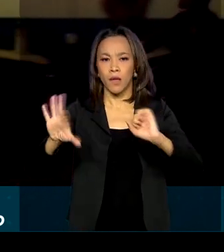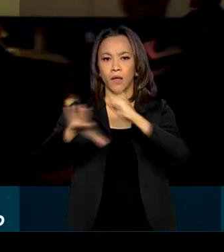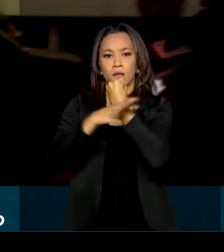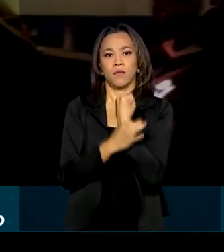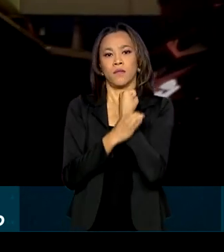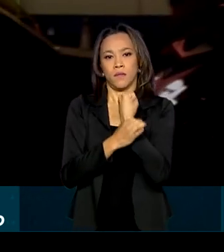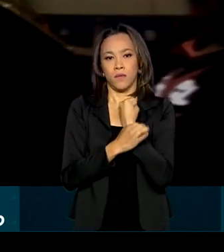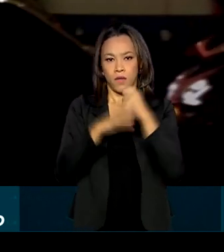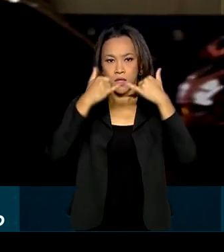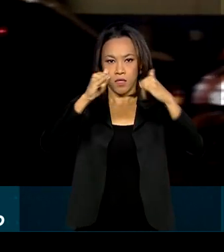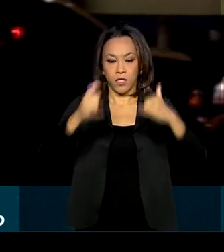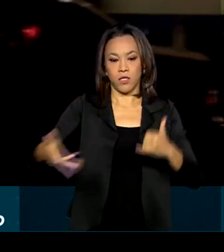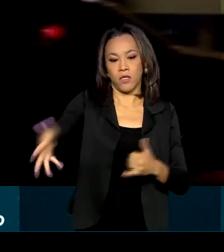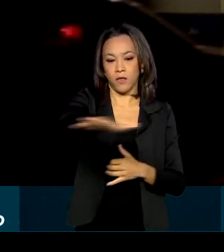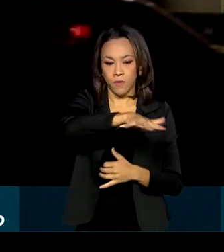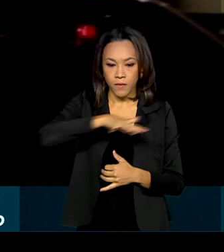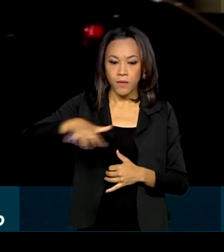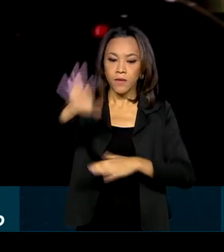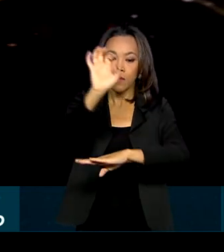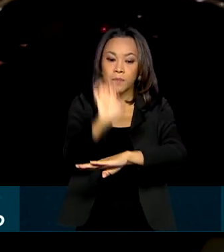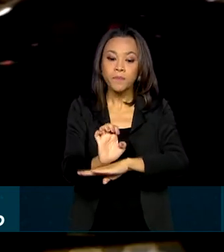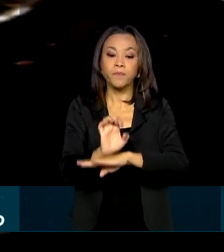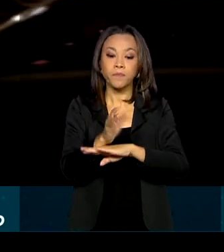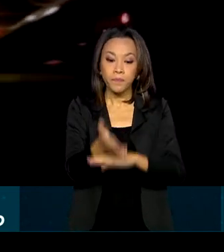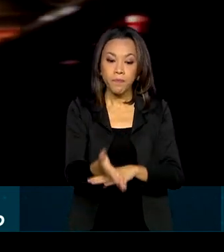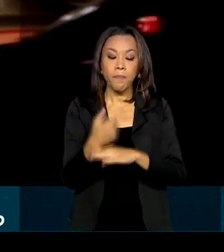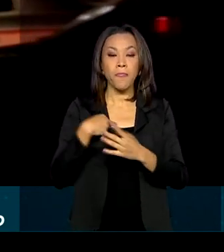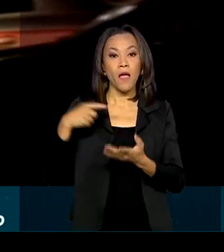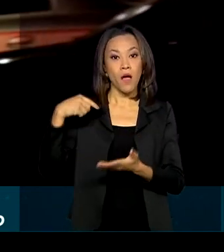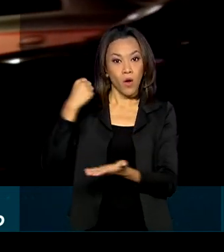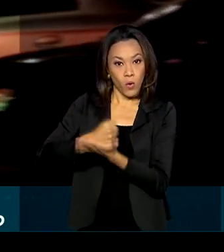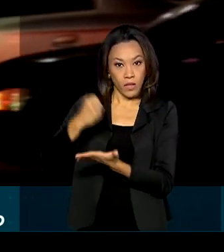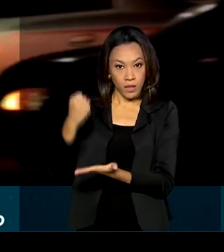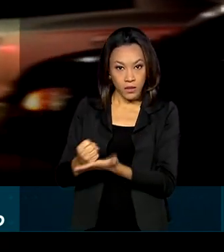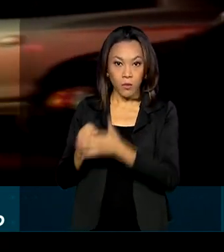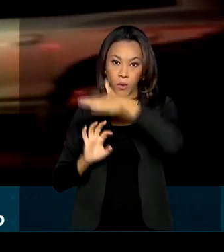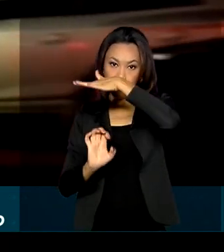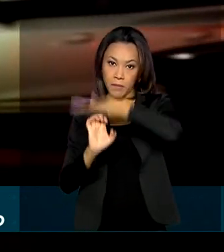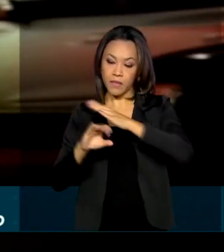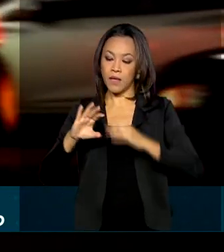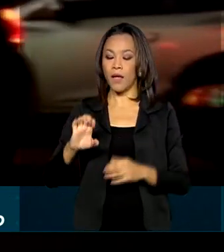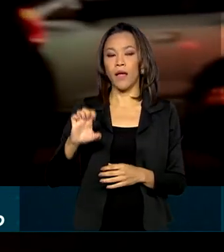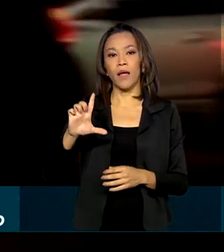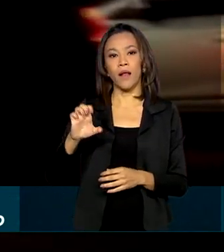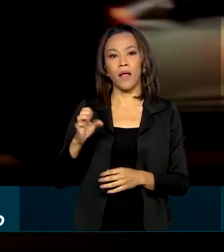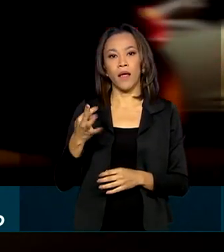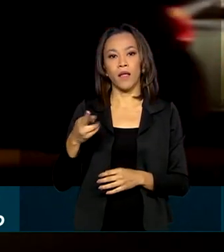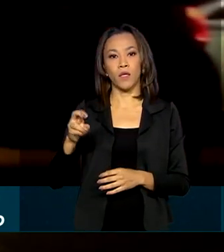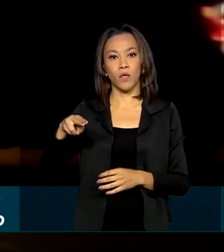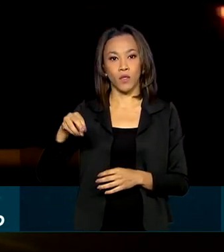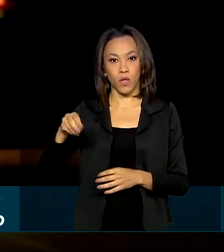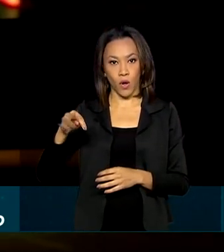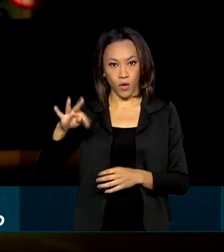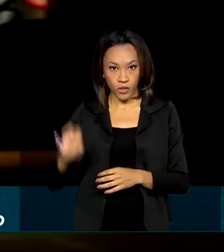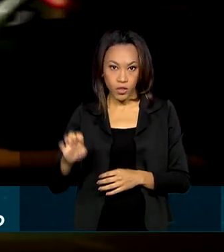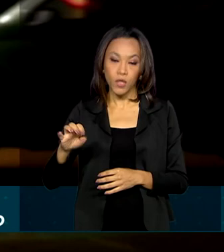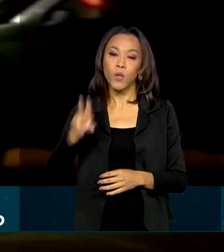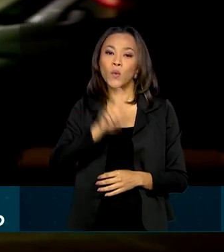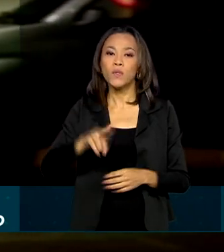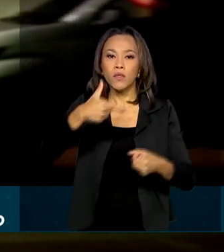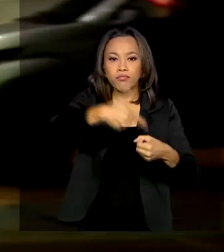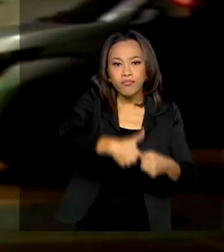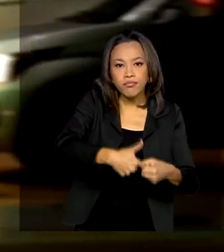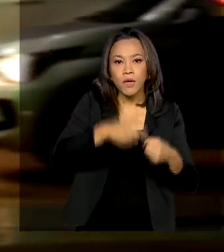fornecimento à população. A contratação será feita pela Eletronorte a partir de geradores a diesel. Até o momento, já foi